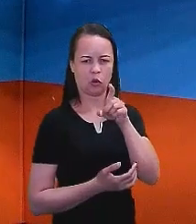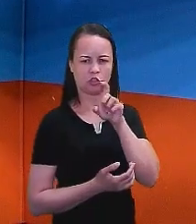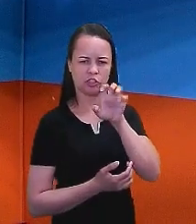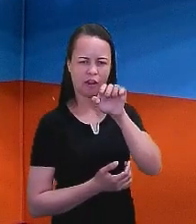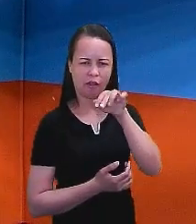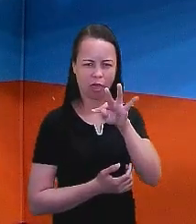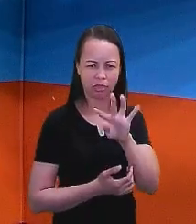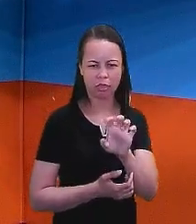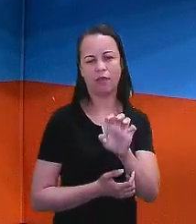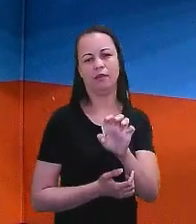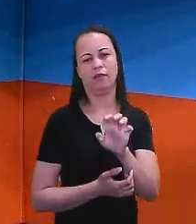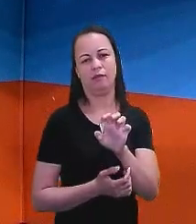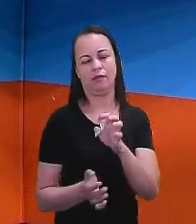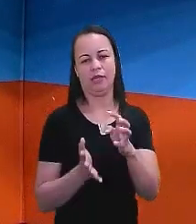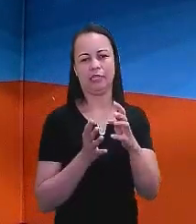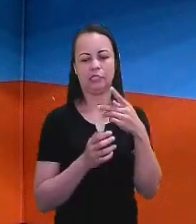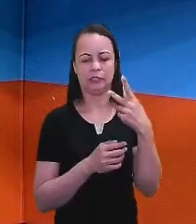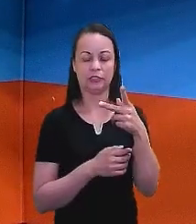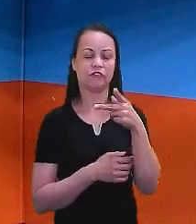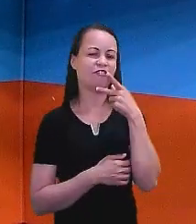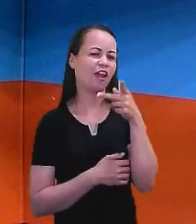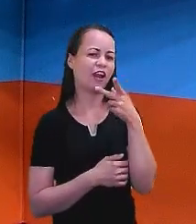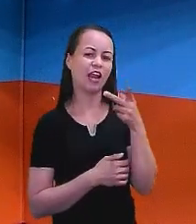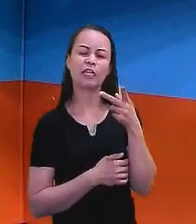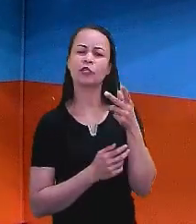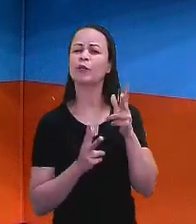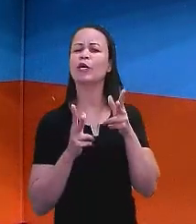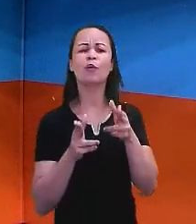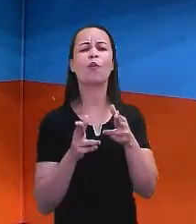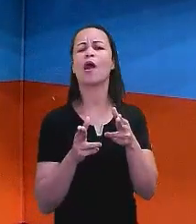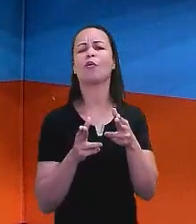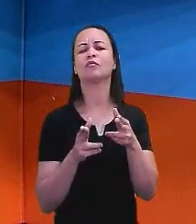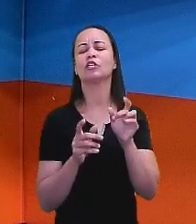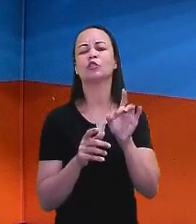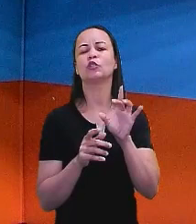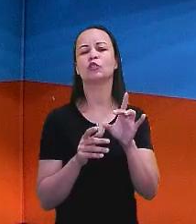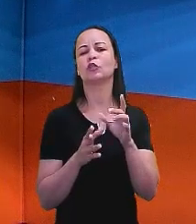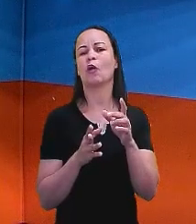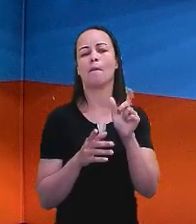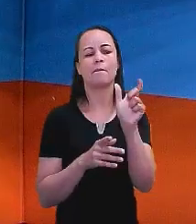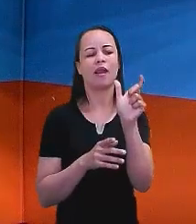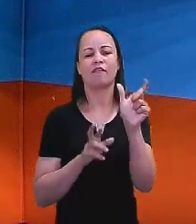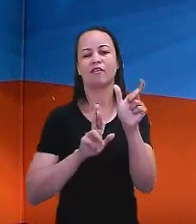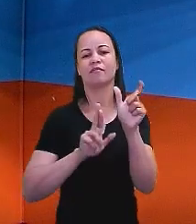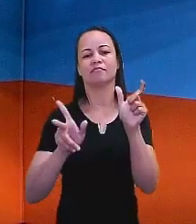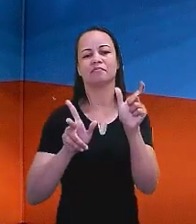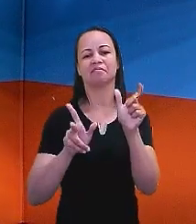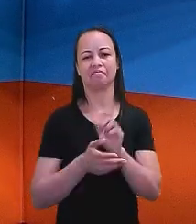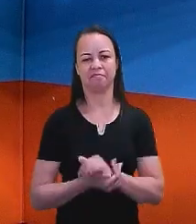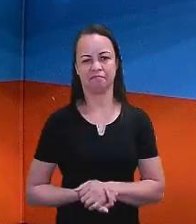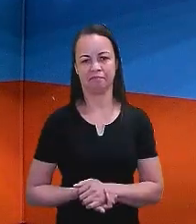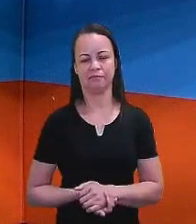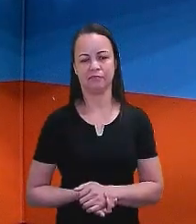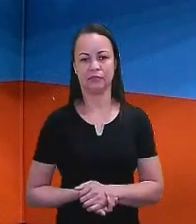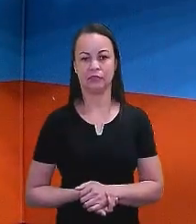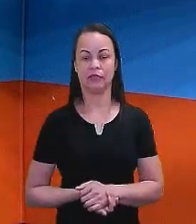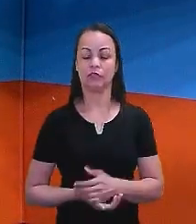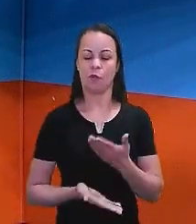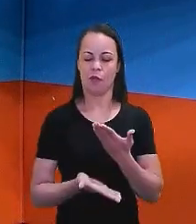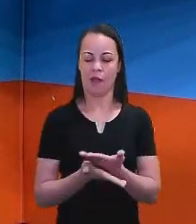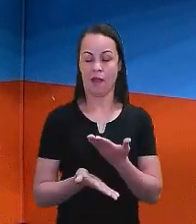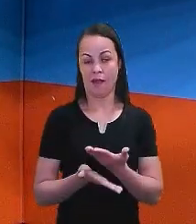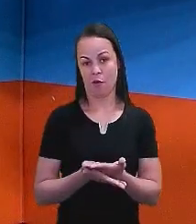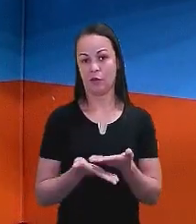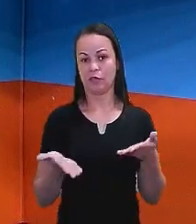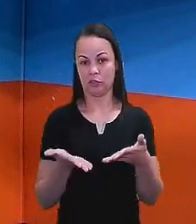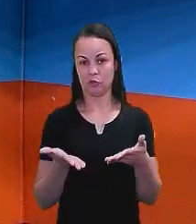isso aí a gente está falando a mesma coisa, só que com palavras diferentes. Então, a nossa aula de hoje foi